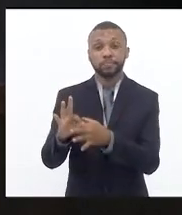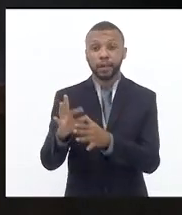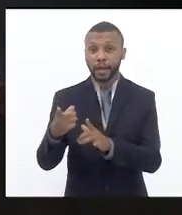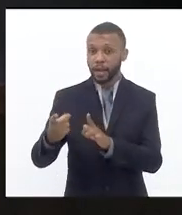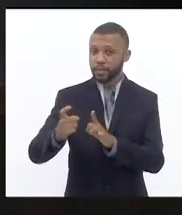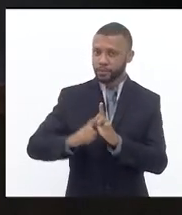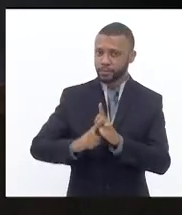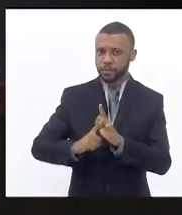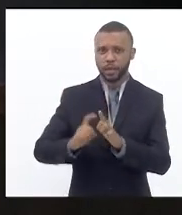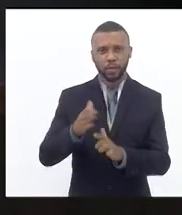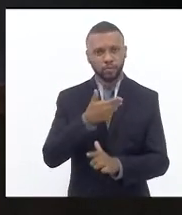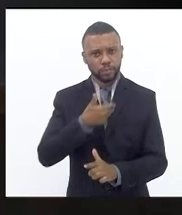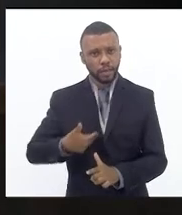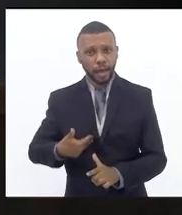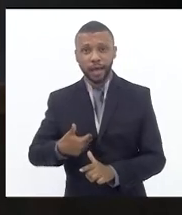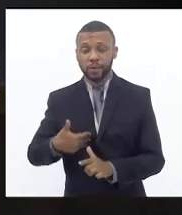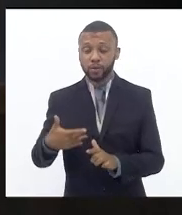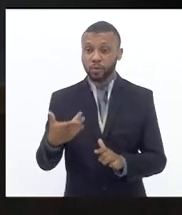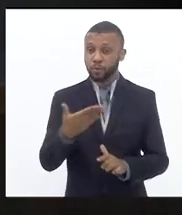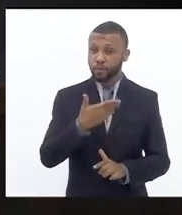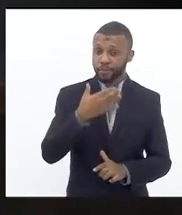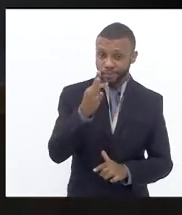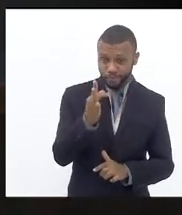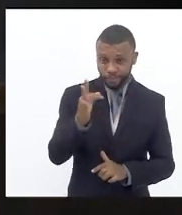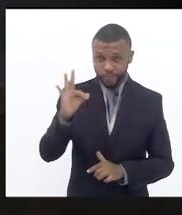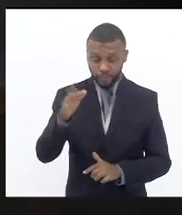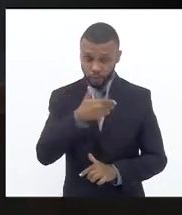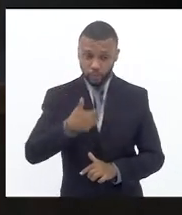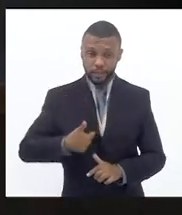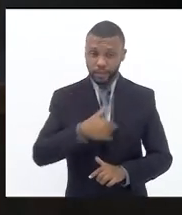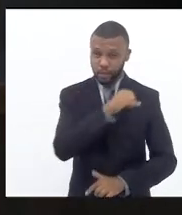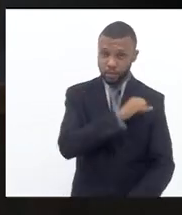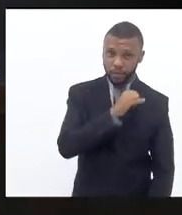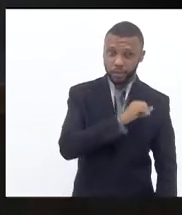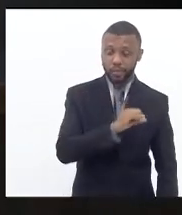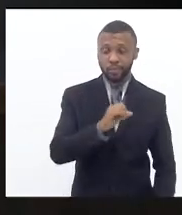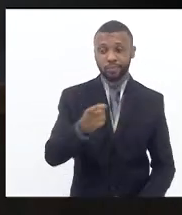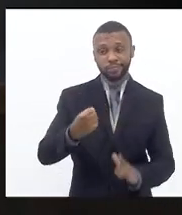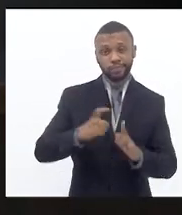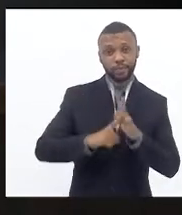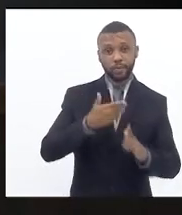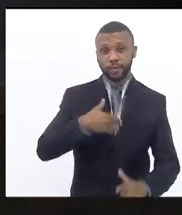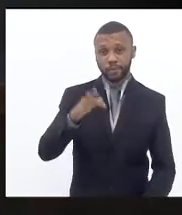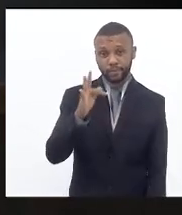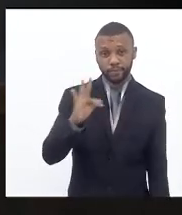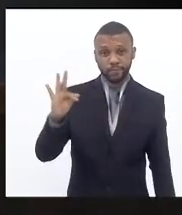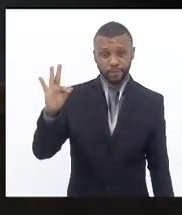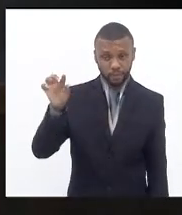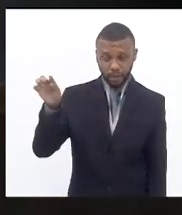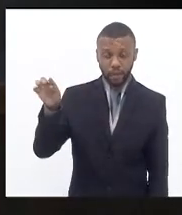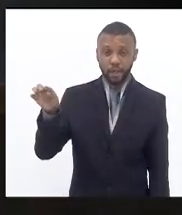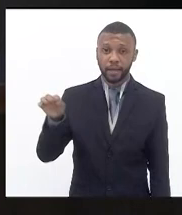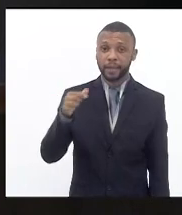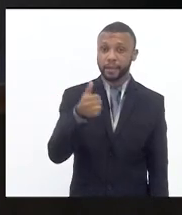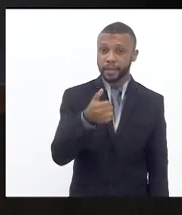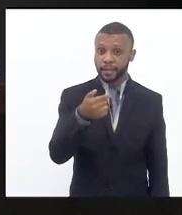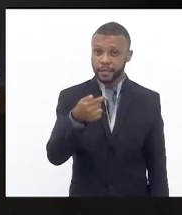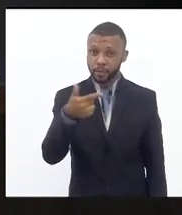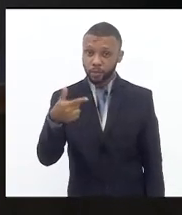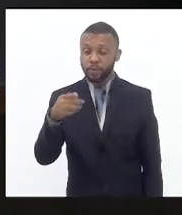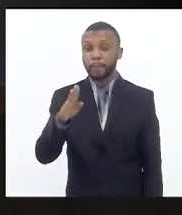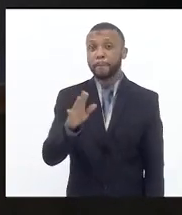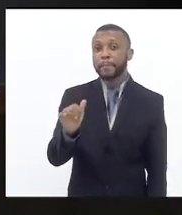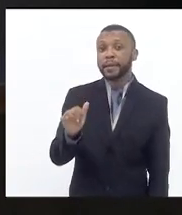que a dívida do estado com a união e de 172 milhões não é isso mas ela não era de 172 milhões